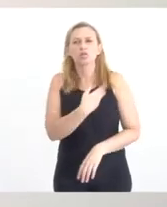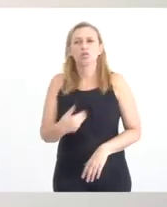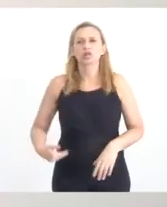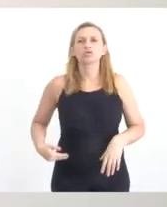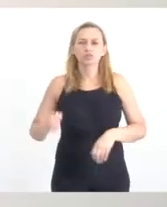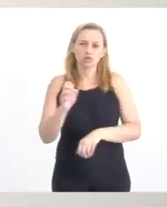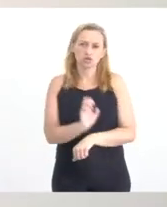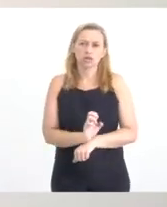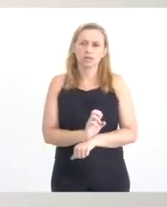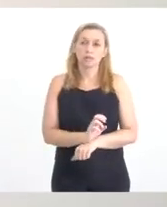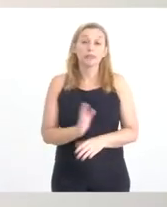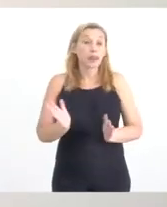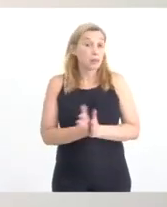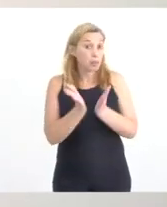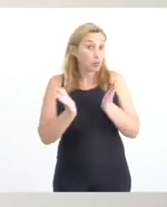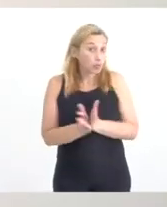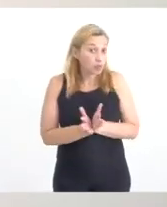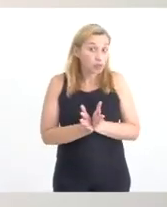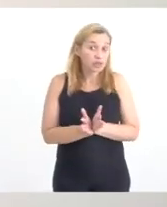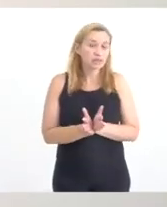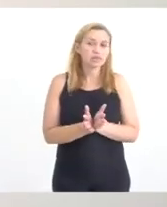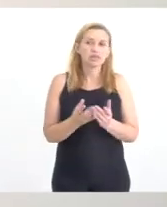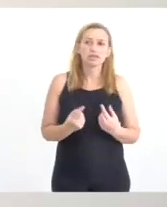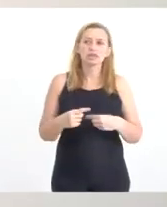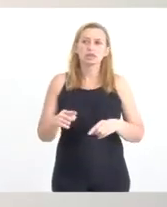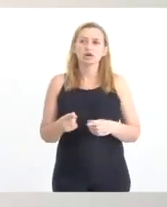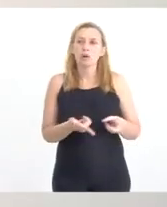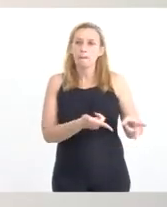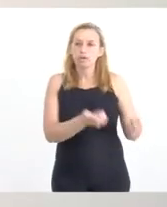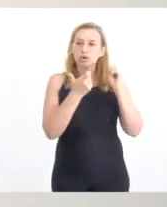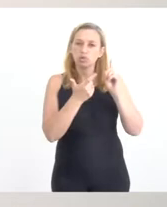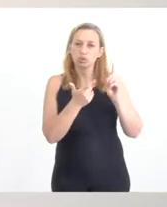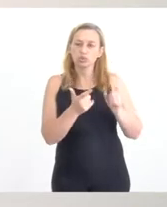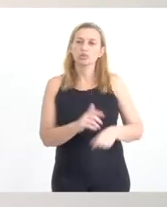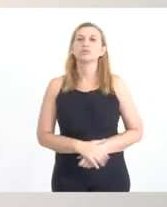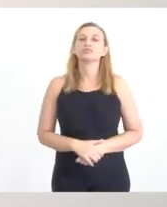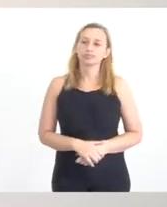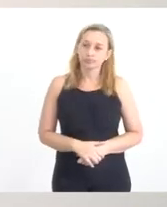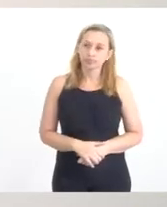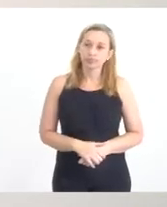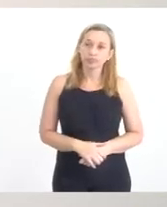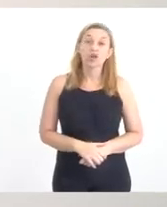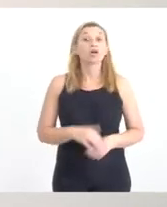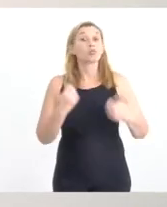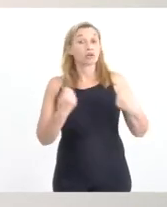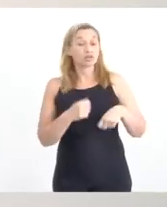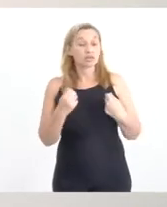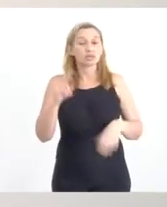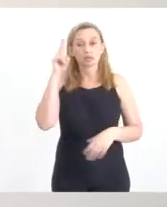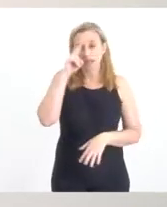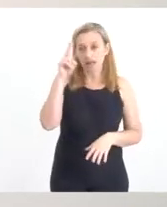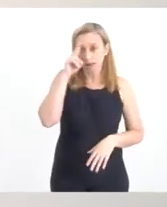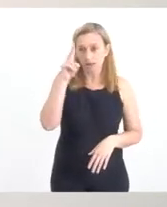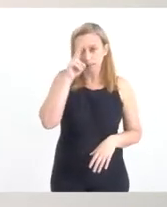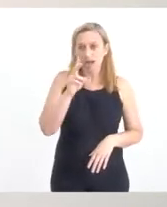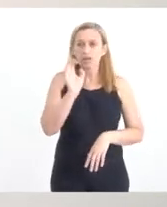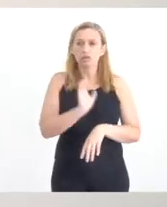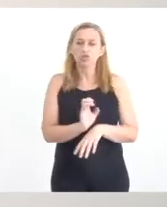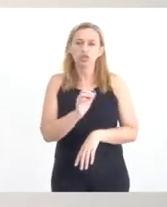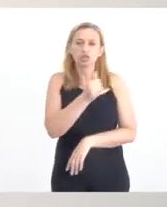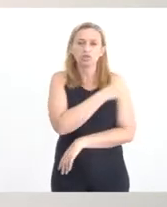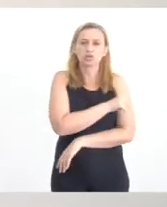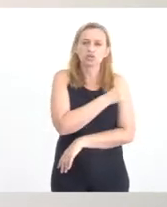do estado à pobreza enfrentada com bala de fuzil né a gente precisa Lembrar que no